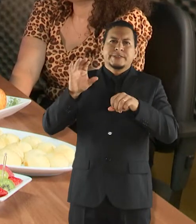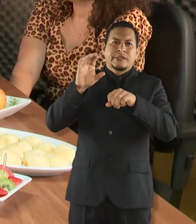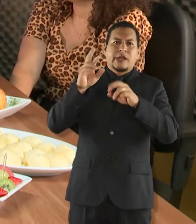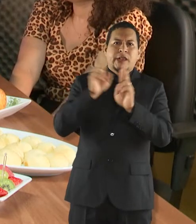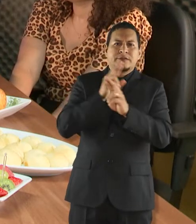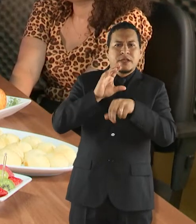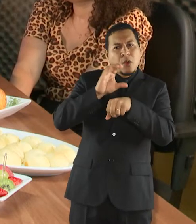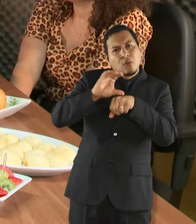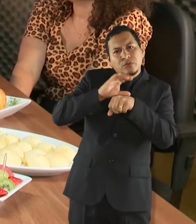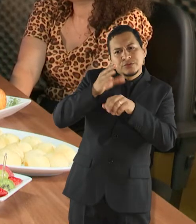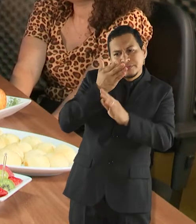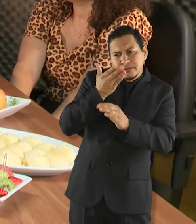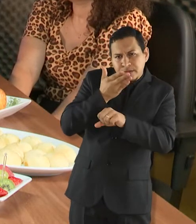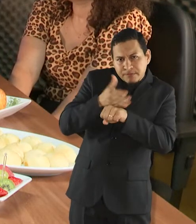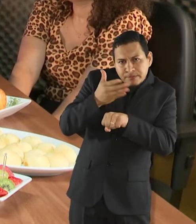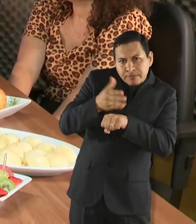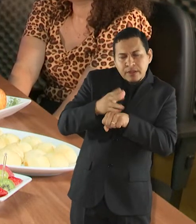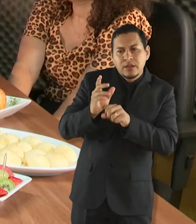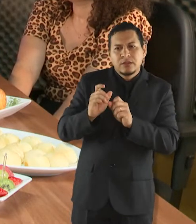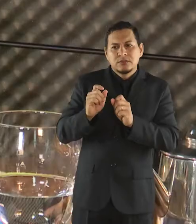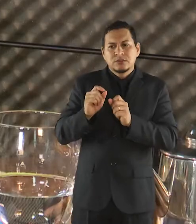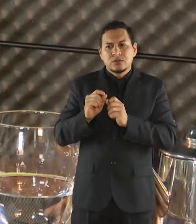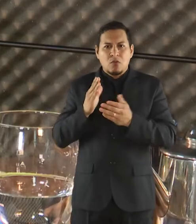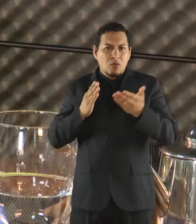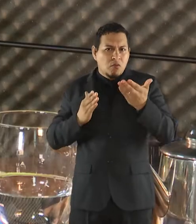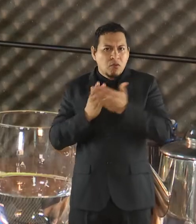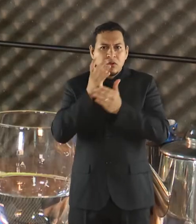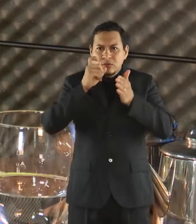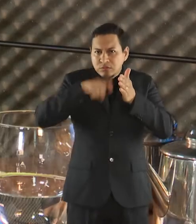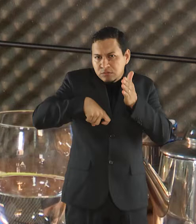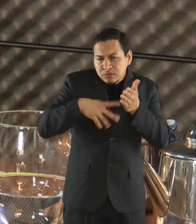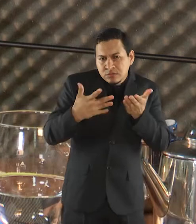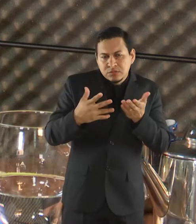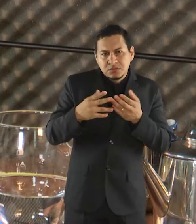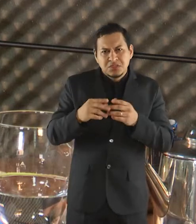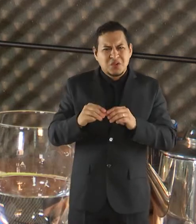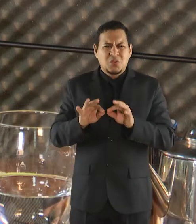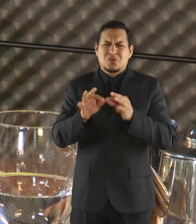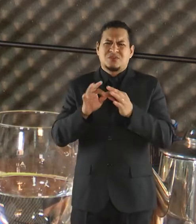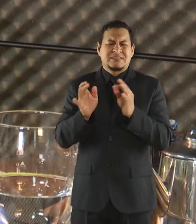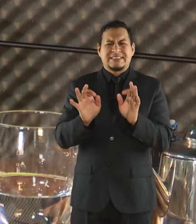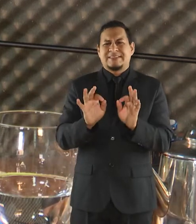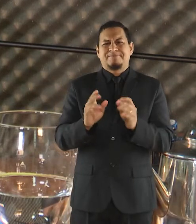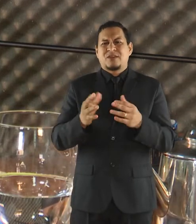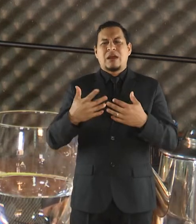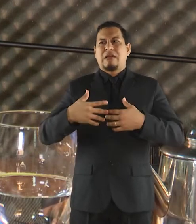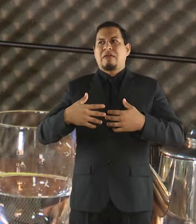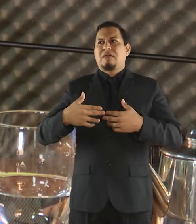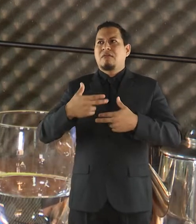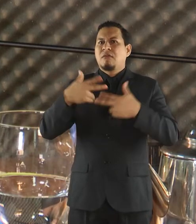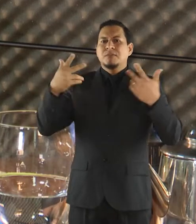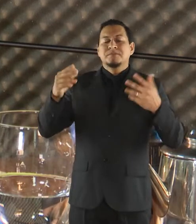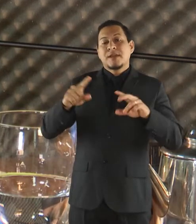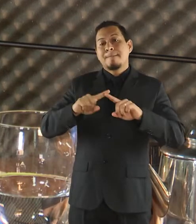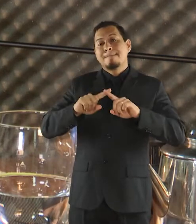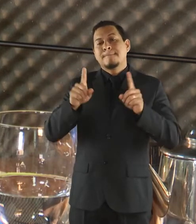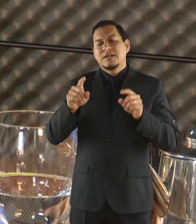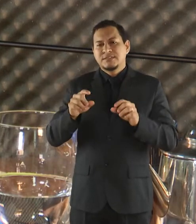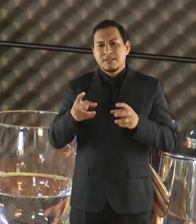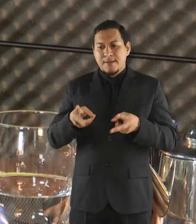cursinho para concurso, posto as coisas da violência doméstica, enfim, não é nada muito, sabe? Mas